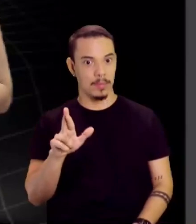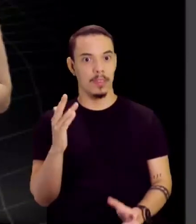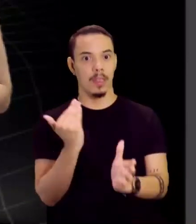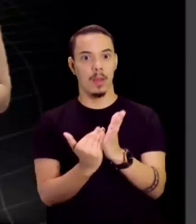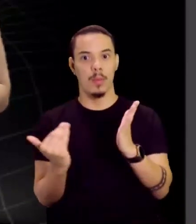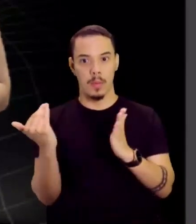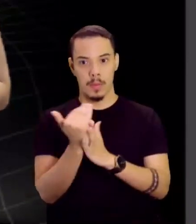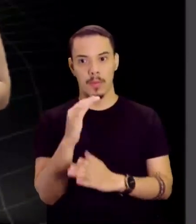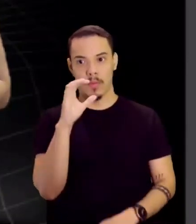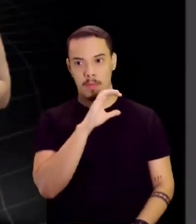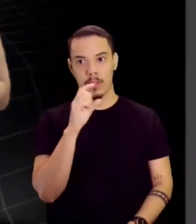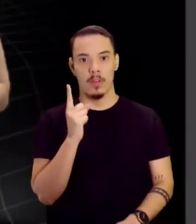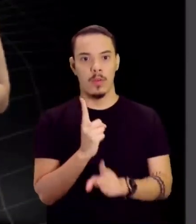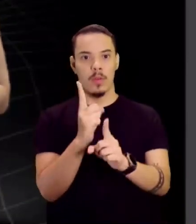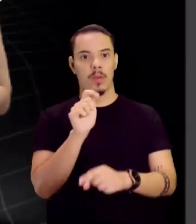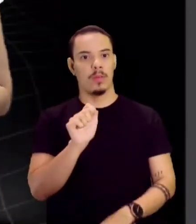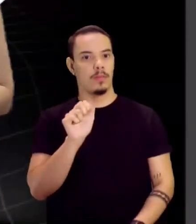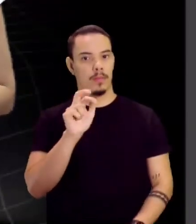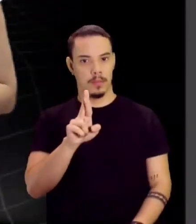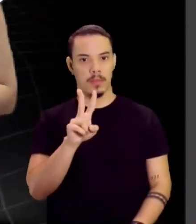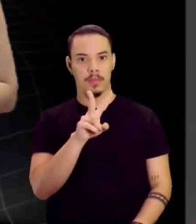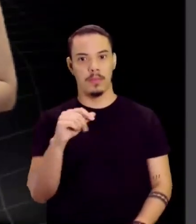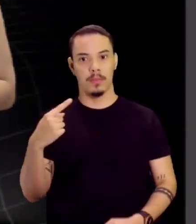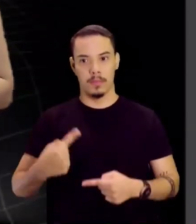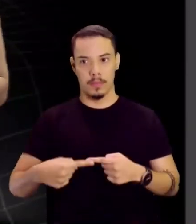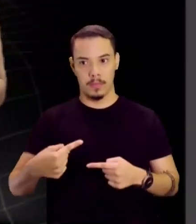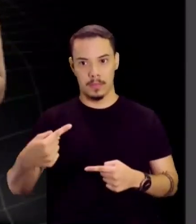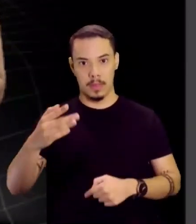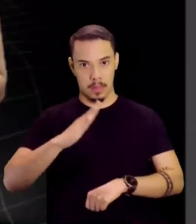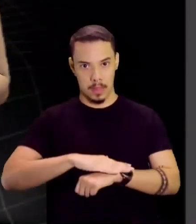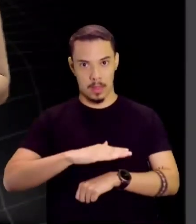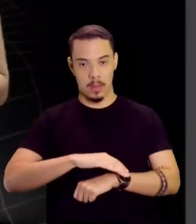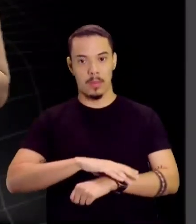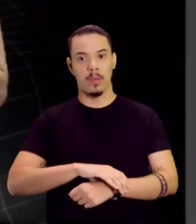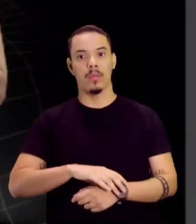velocidade, encontre o ar, ele vai se alongando com o passar do tempo. Então,